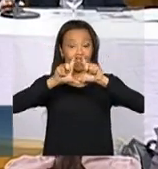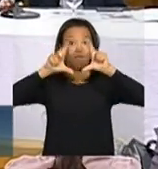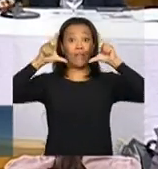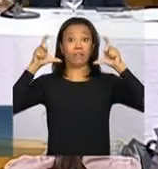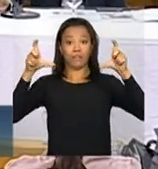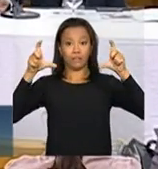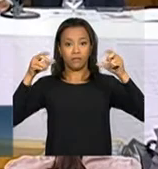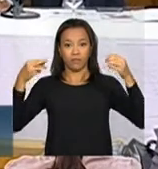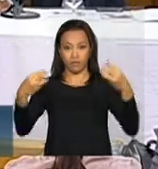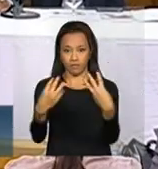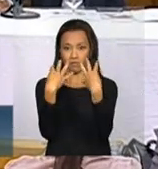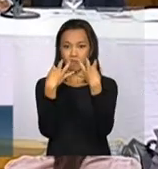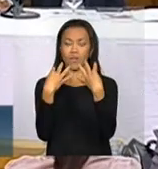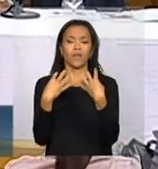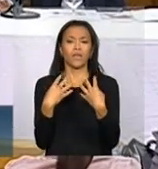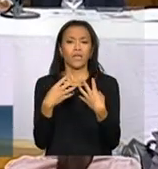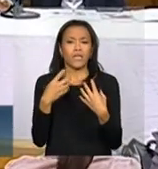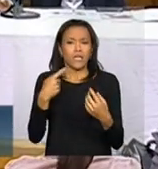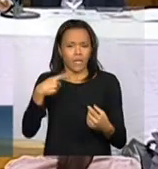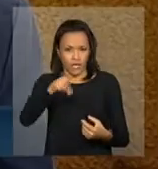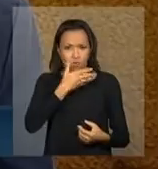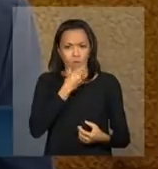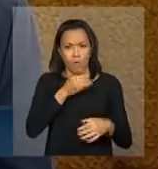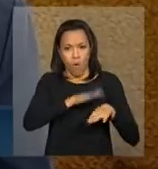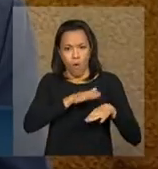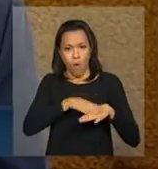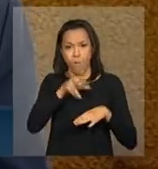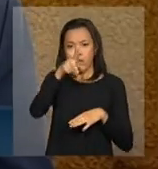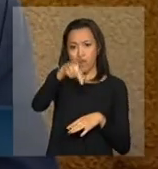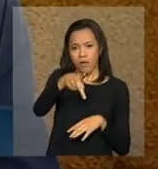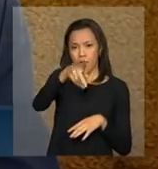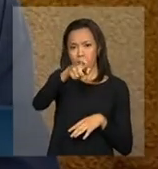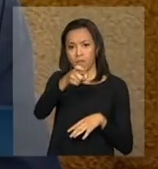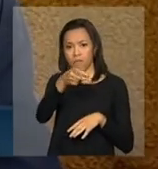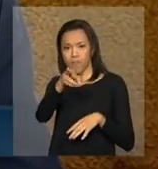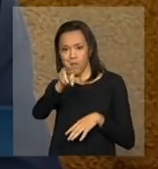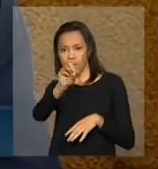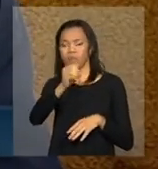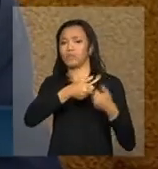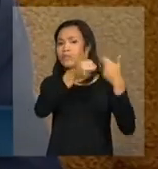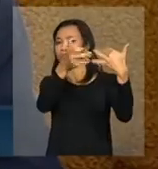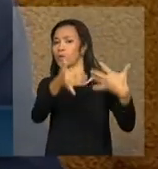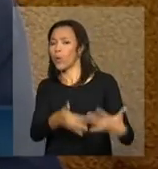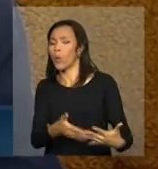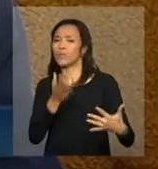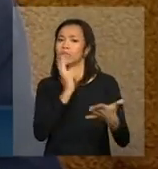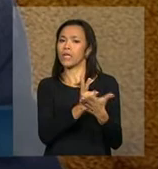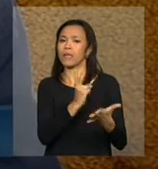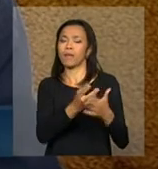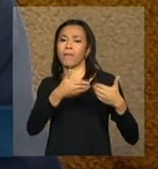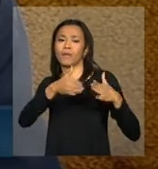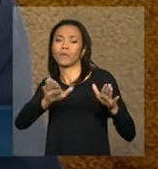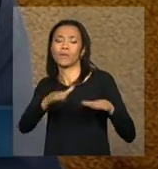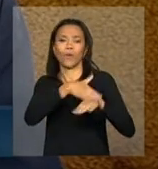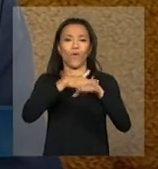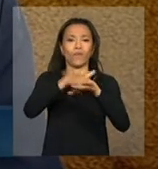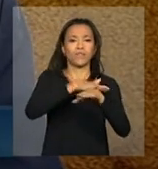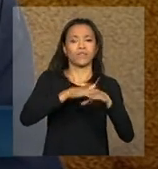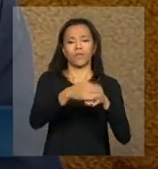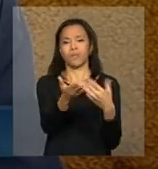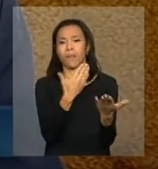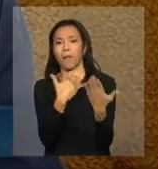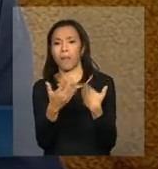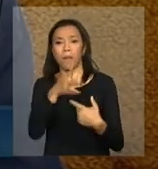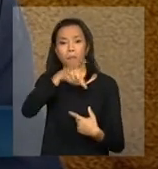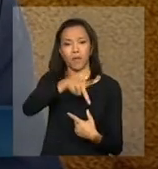ao longo de todo esse processo que Pedro descreveu, de todo o diálogo que a gente vem fazendo com a sociedade civil, desde a participação no PPA,